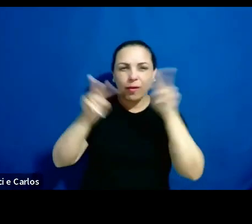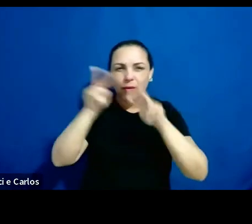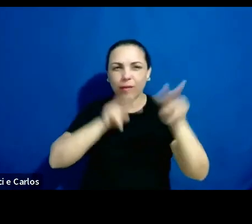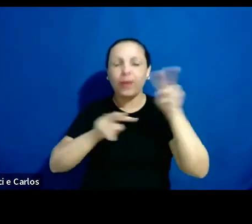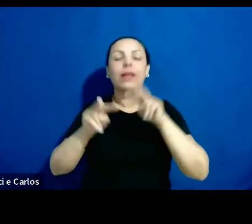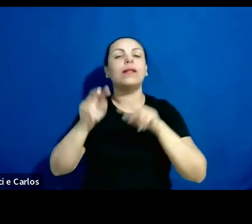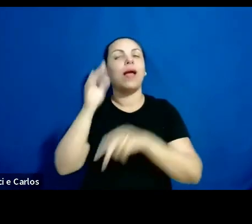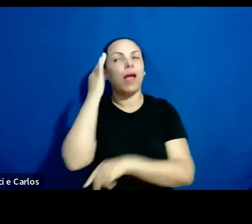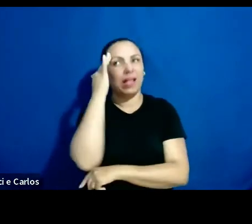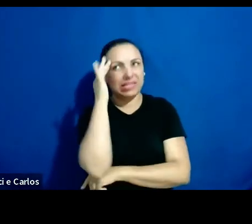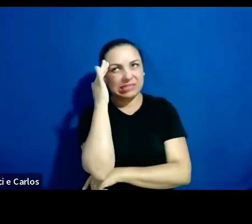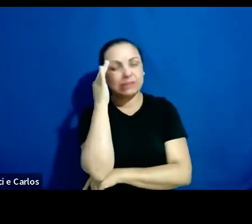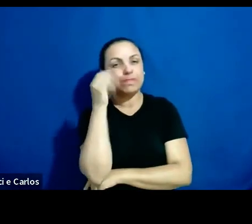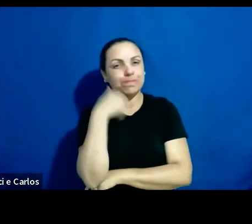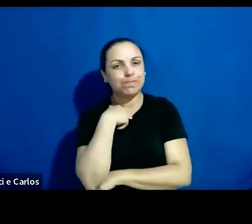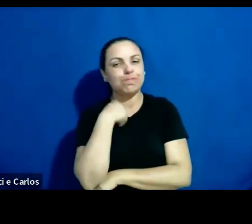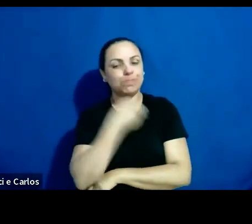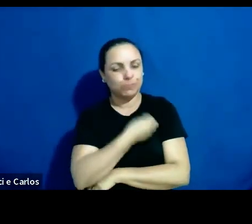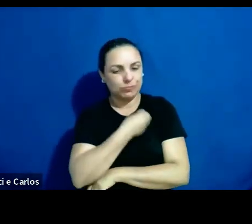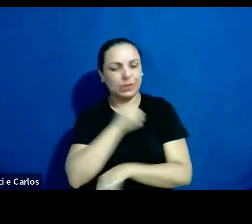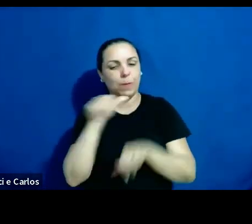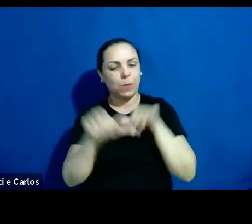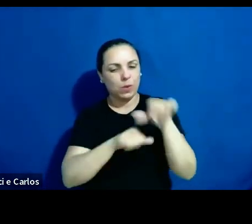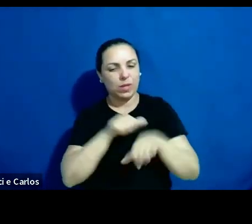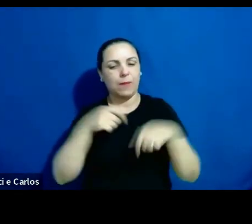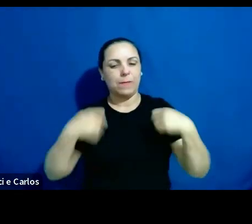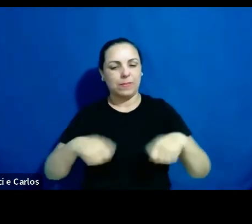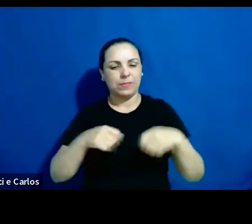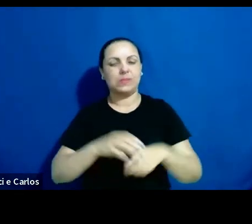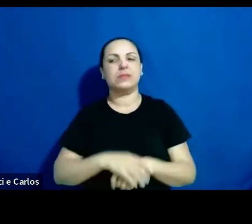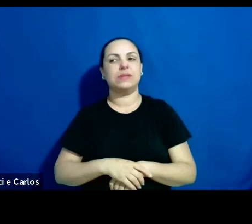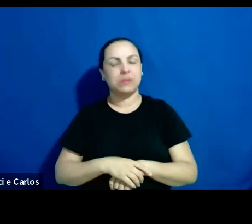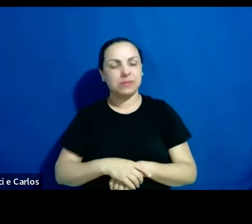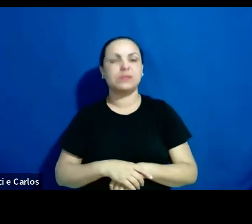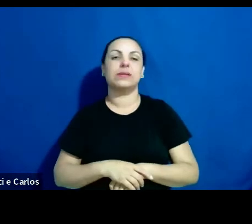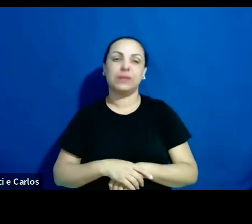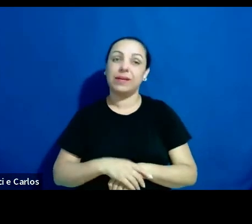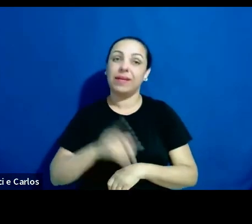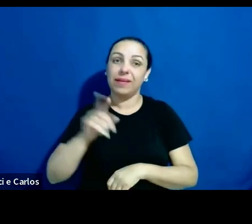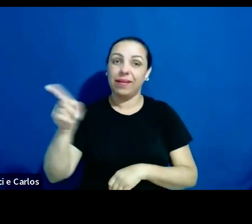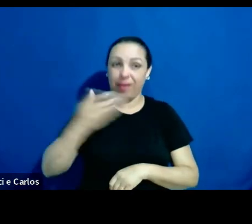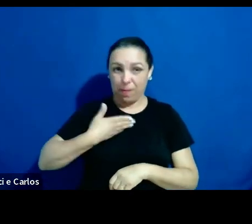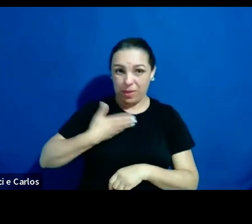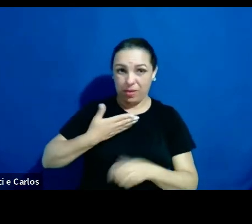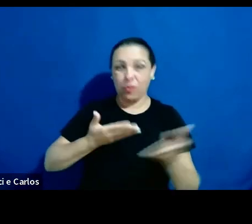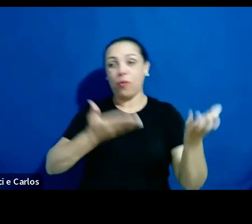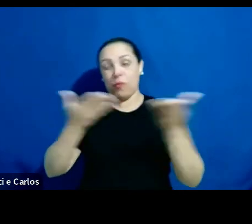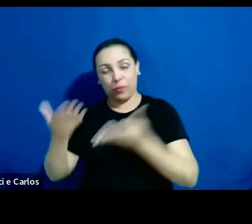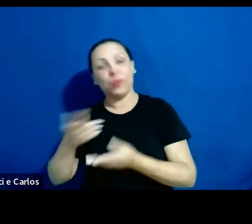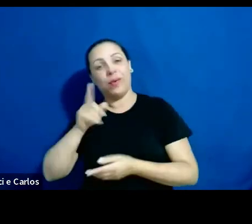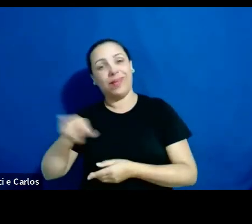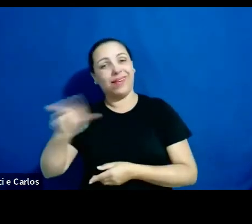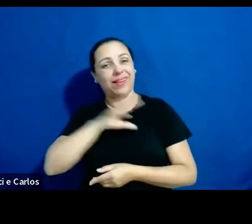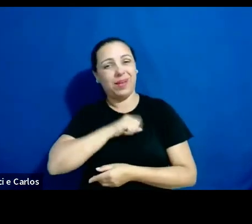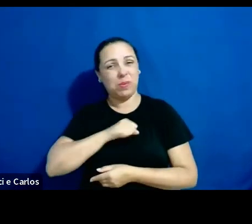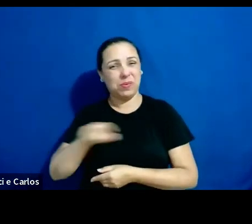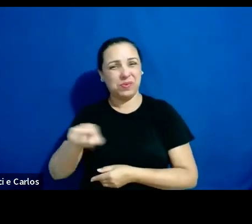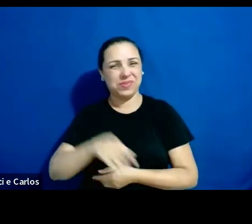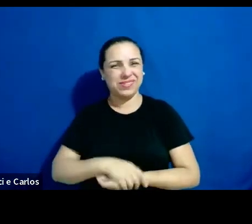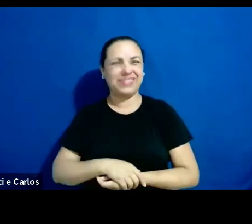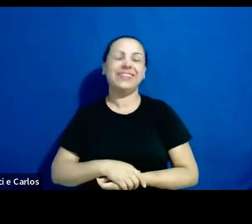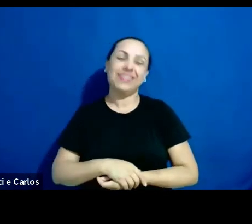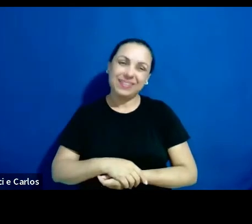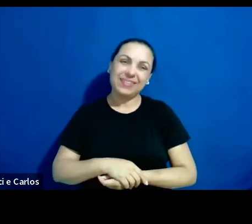te ama muito te convidou para você estar aqui hoje. Tá certo? Veja bem, primeiro